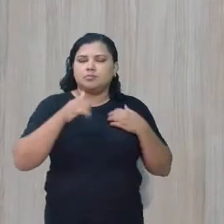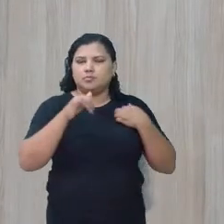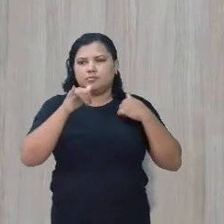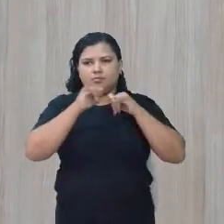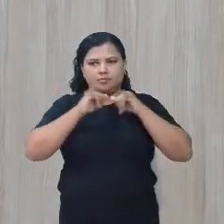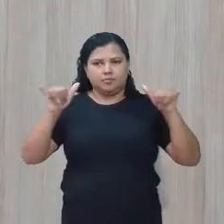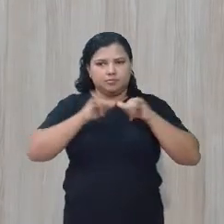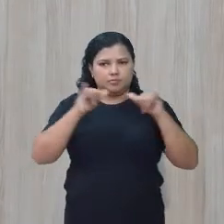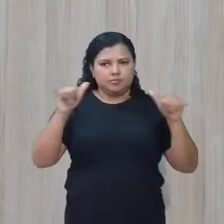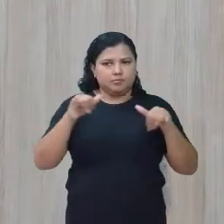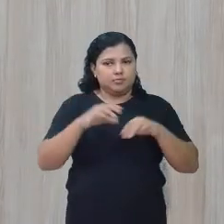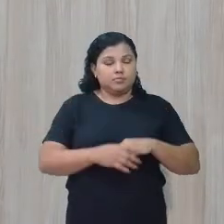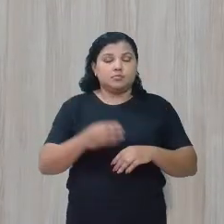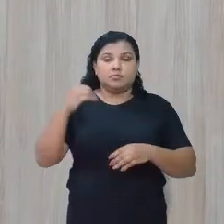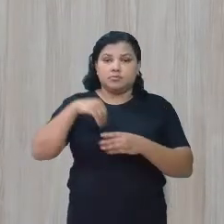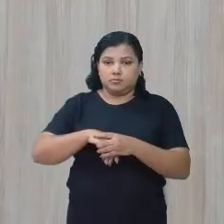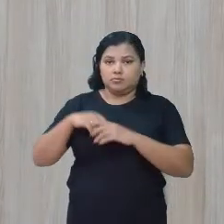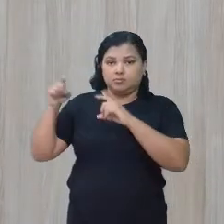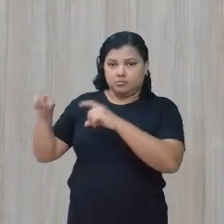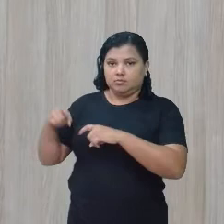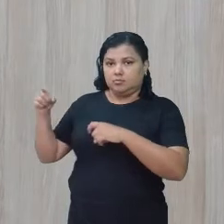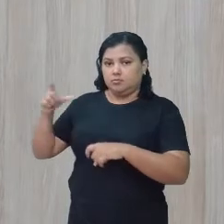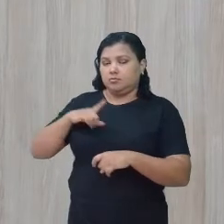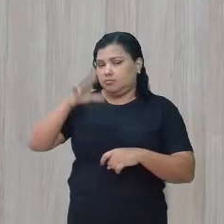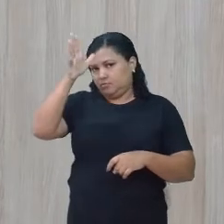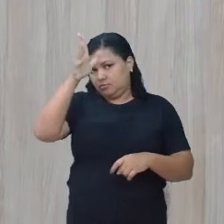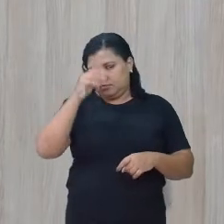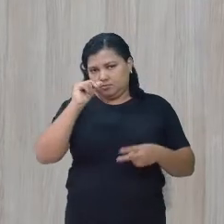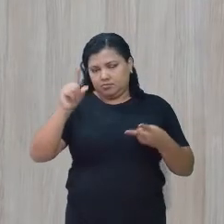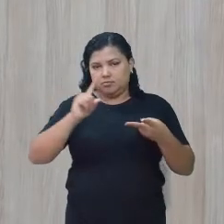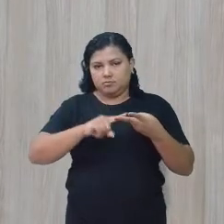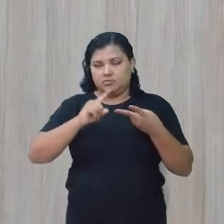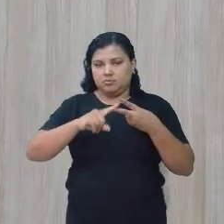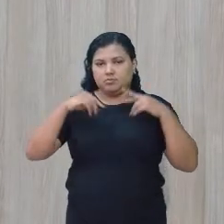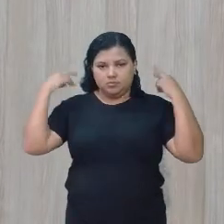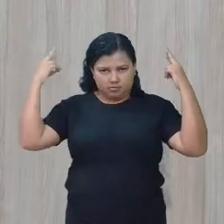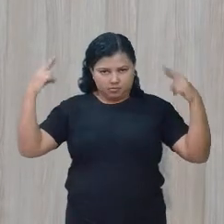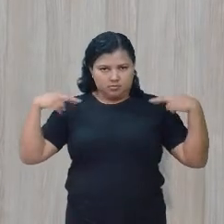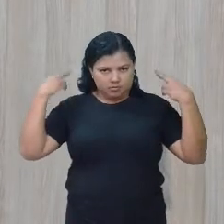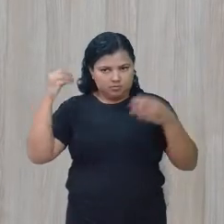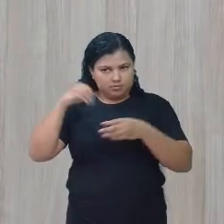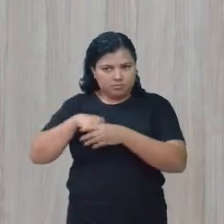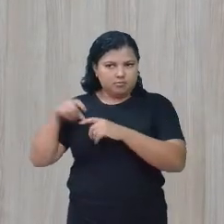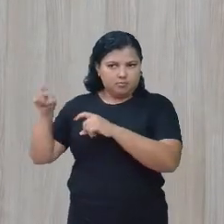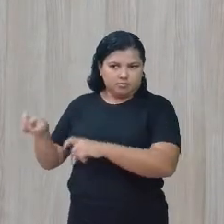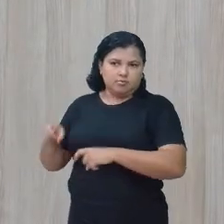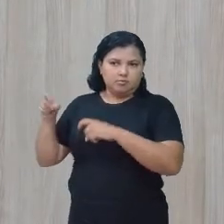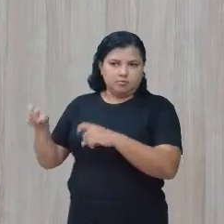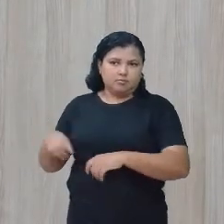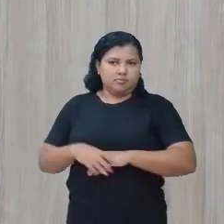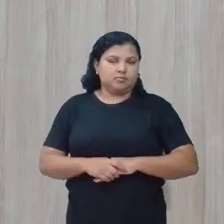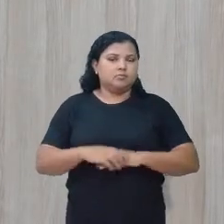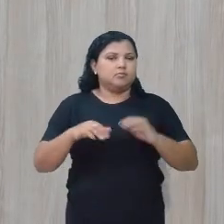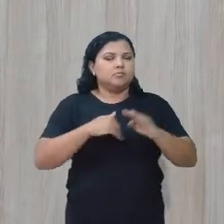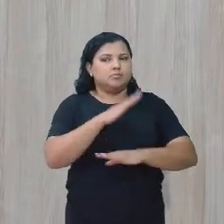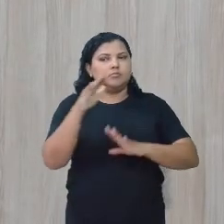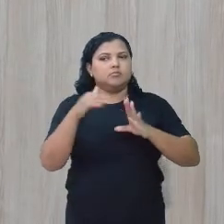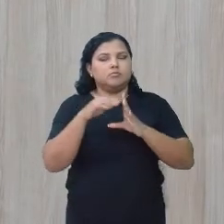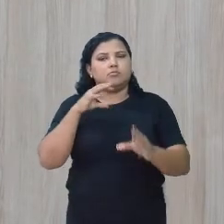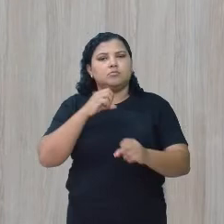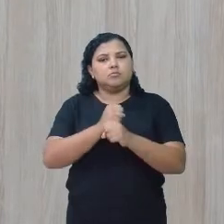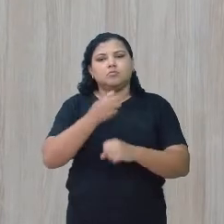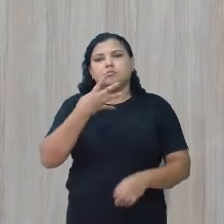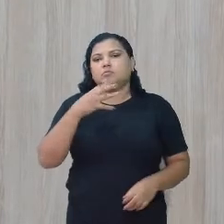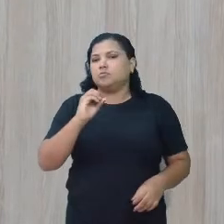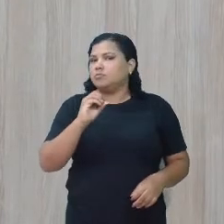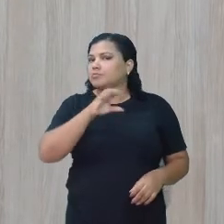foi que existem galinhas e carneiros lá no sítio, certo? E totaliza um total aí de